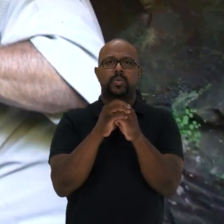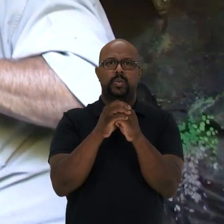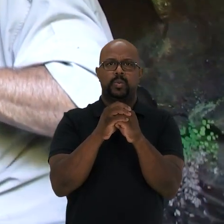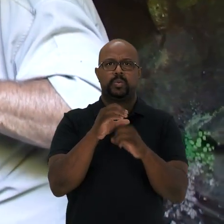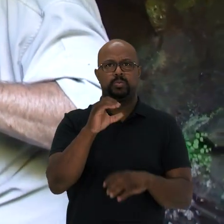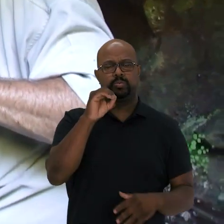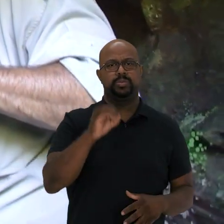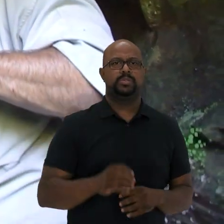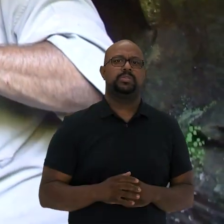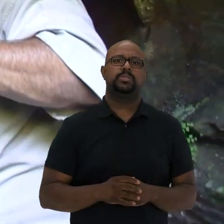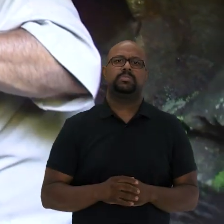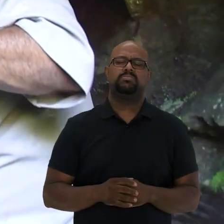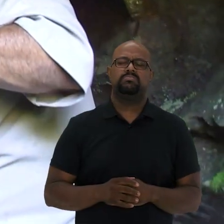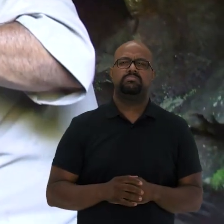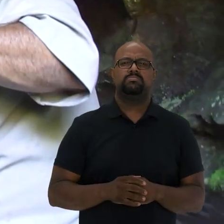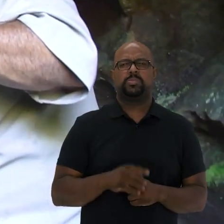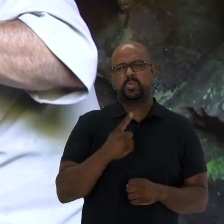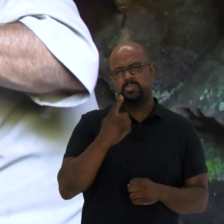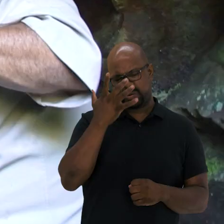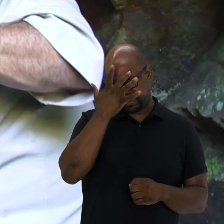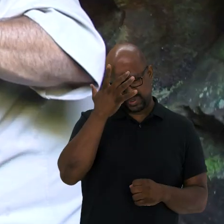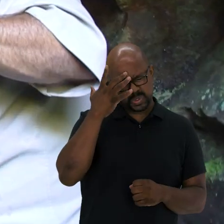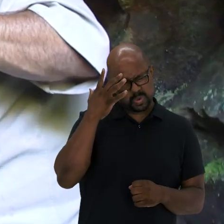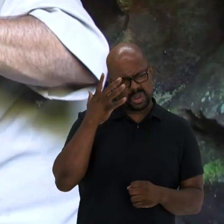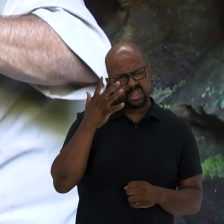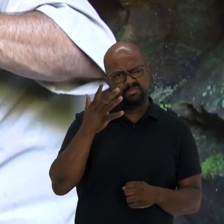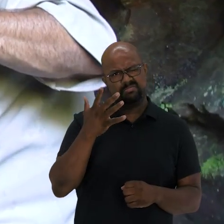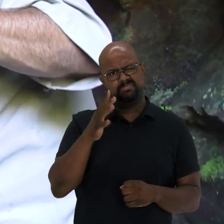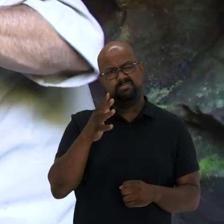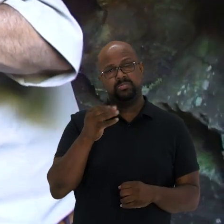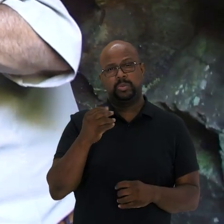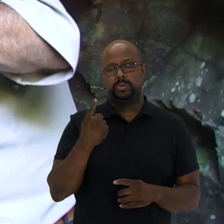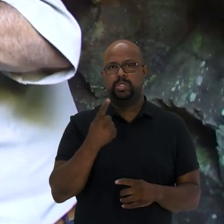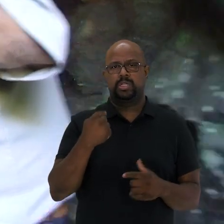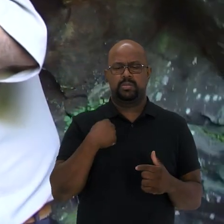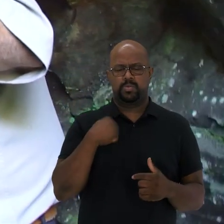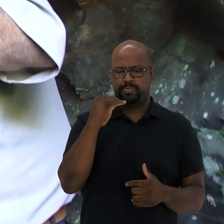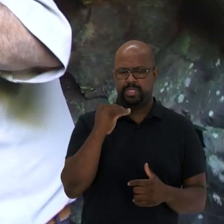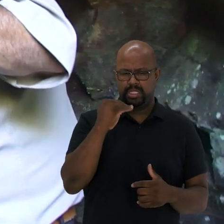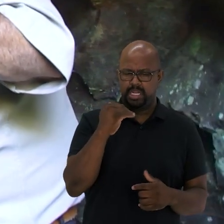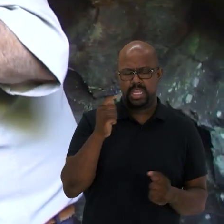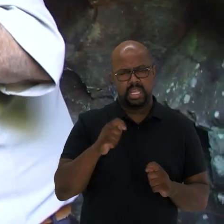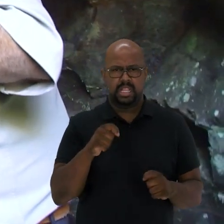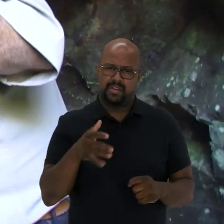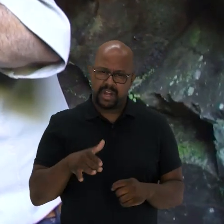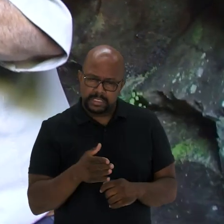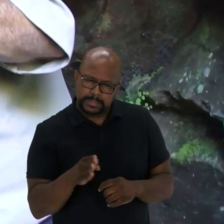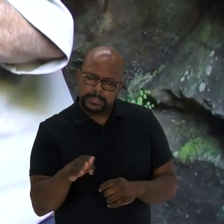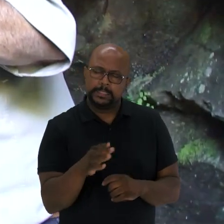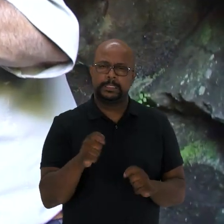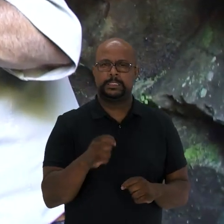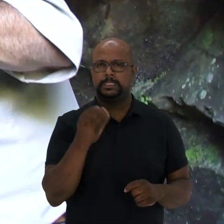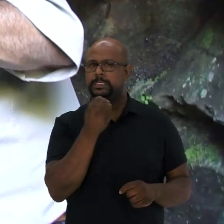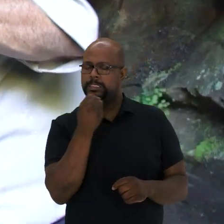aqui, ó. Cabia uma pessoa, não muito grande como eu, assim, pequenininha, aqui cabia,